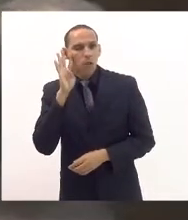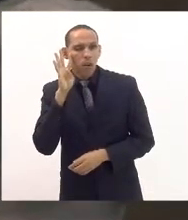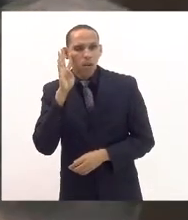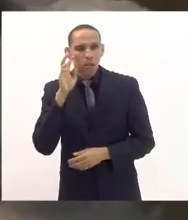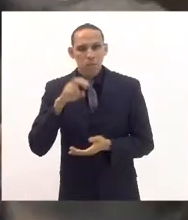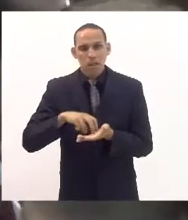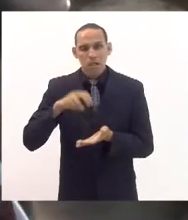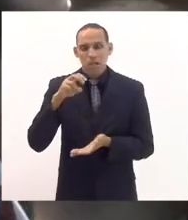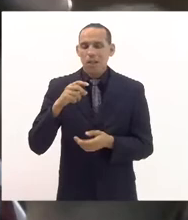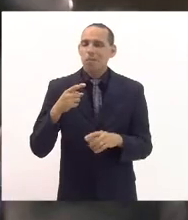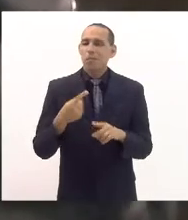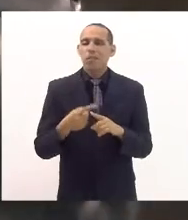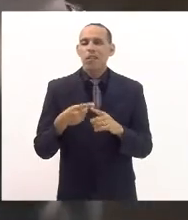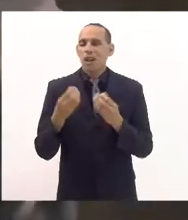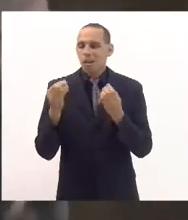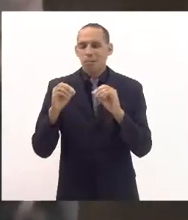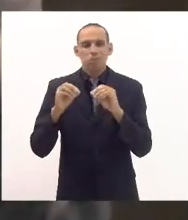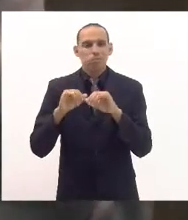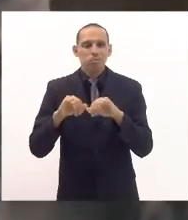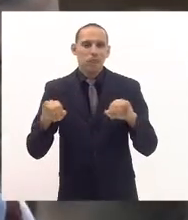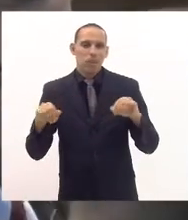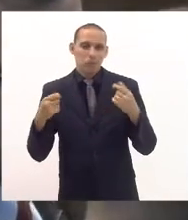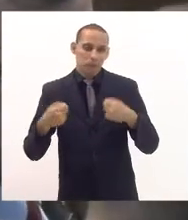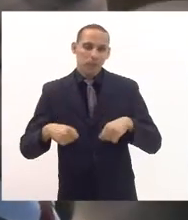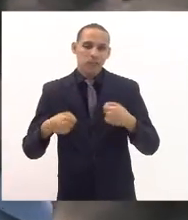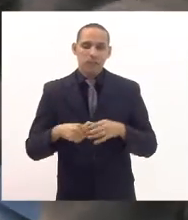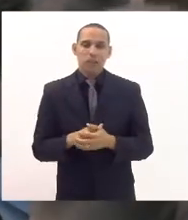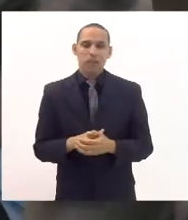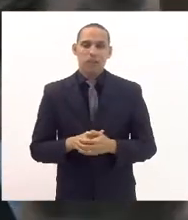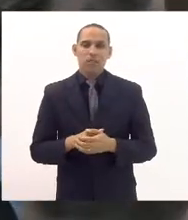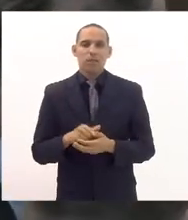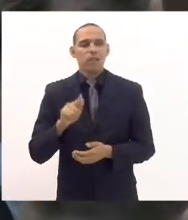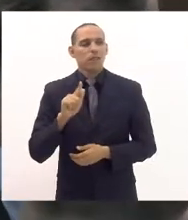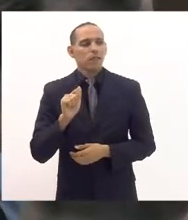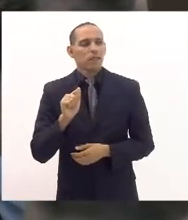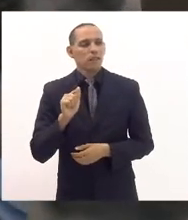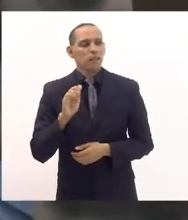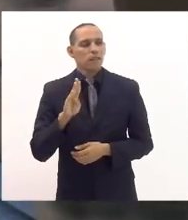o dia a gente tem que não é porque tem que publicar o Gabriela